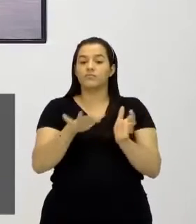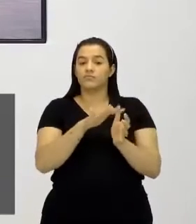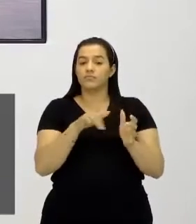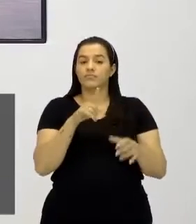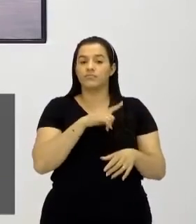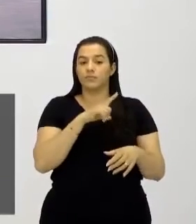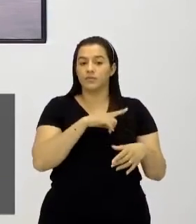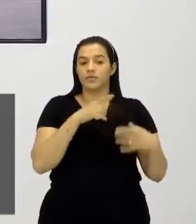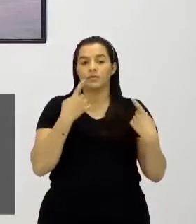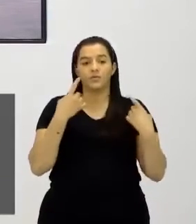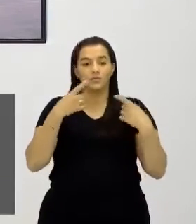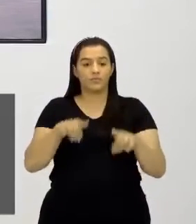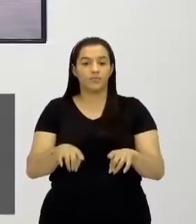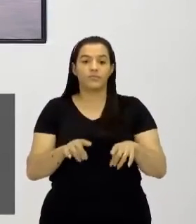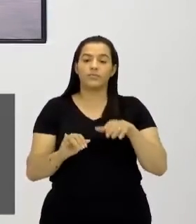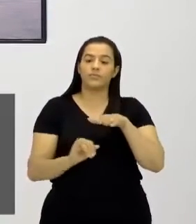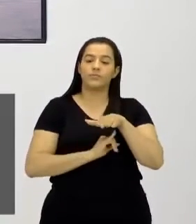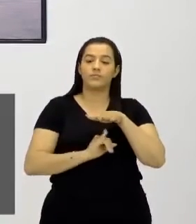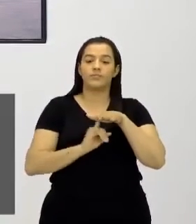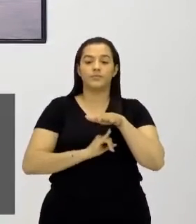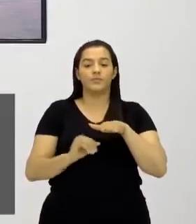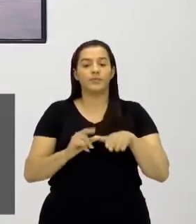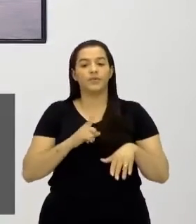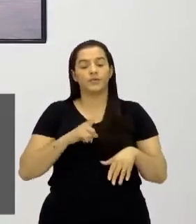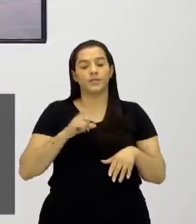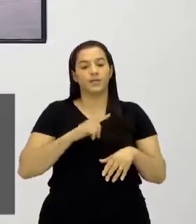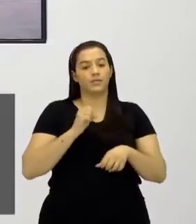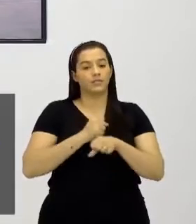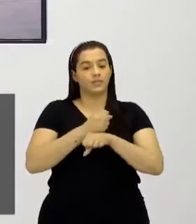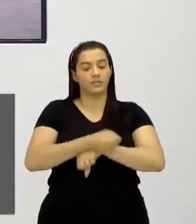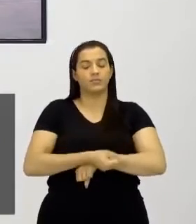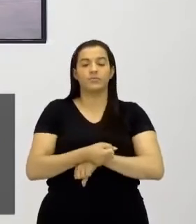contra, né, essa instituição que é a escravidão.